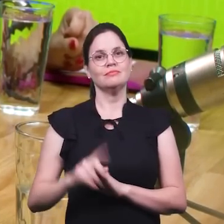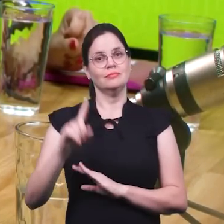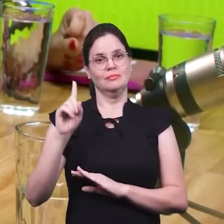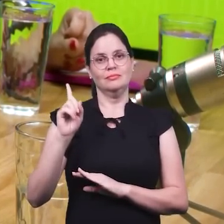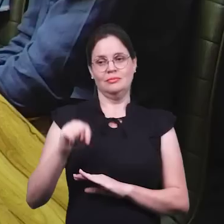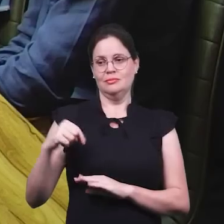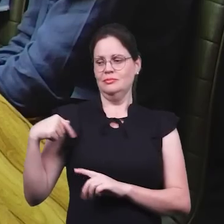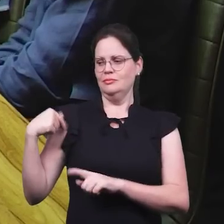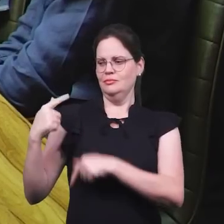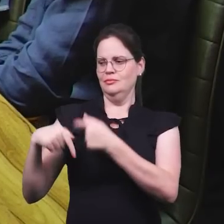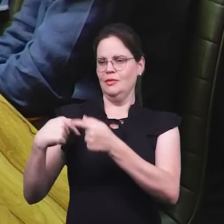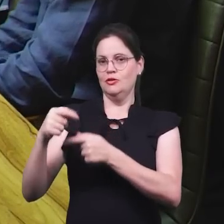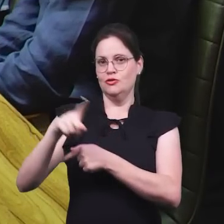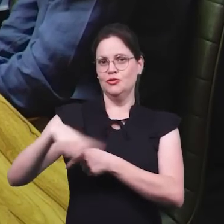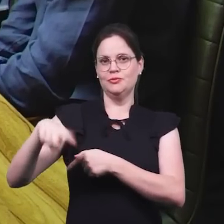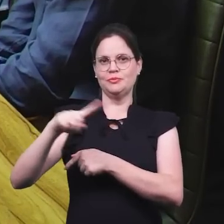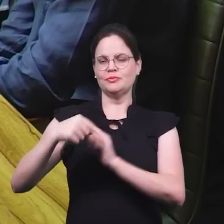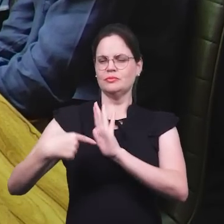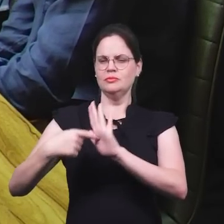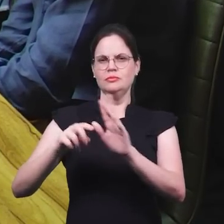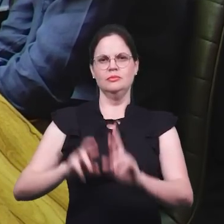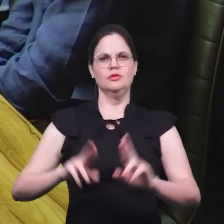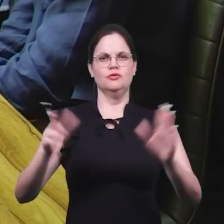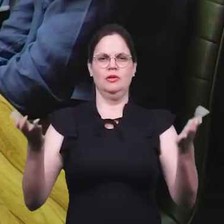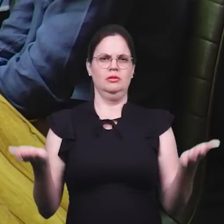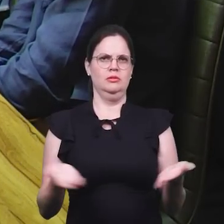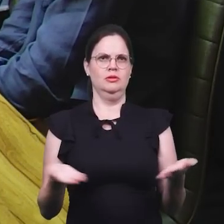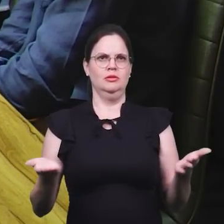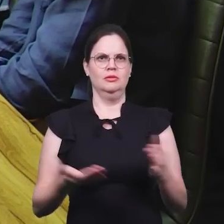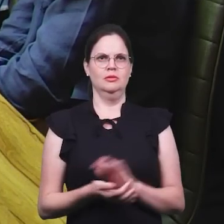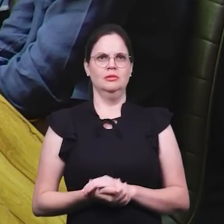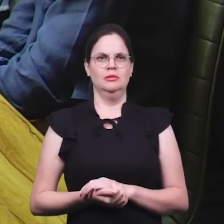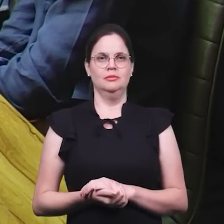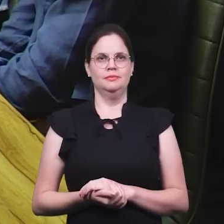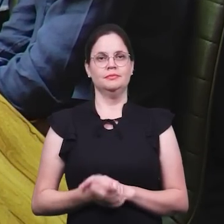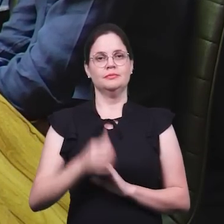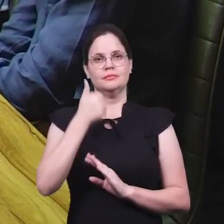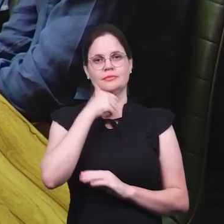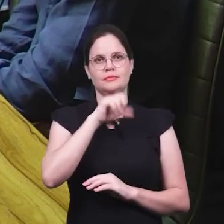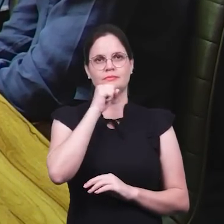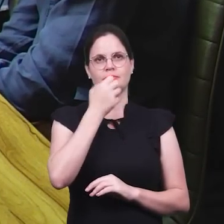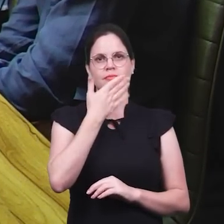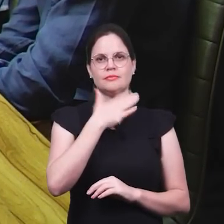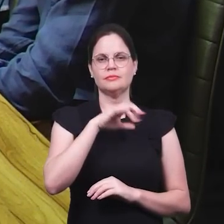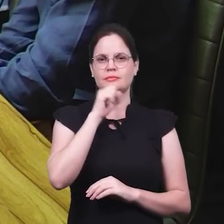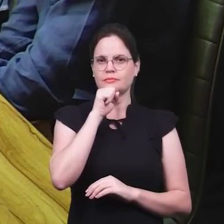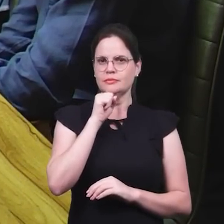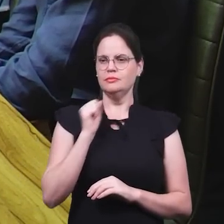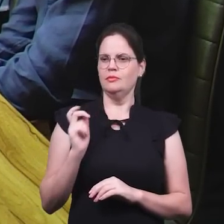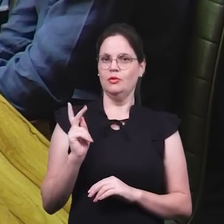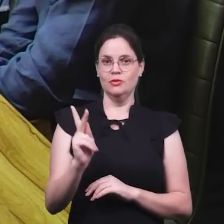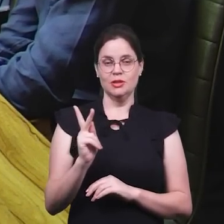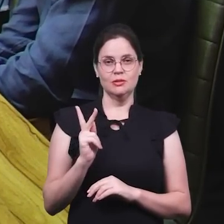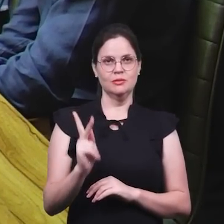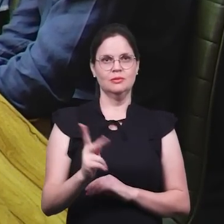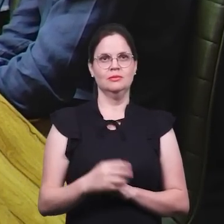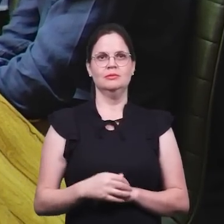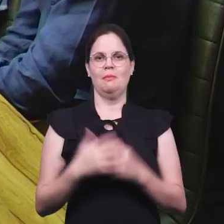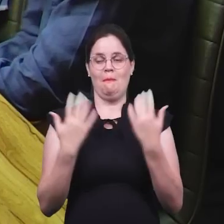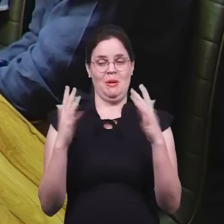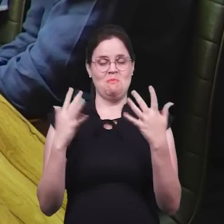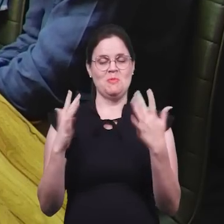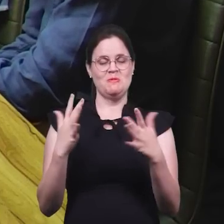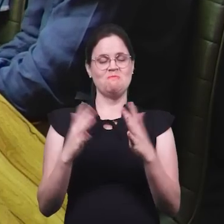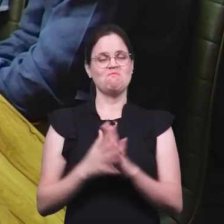Sim. Porque vocês já estão fazendo a diferença agora. Então, os pais de vocês estão, assim, de